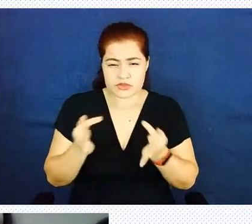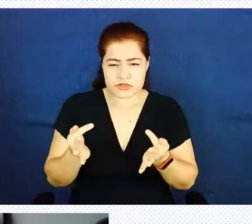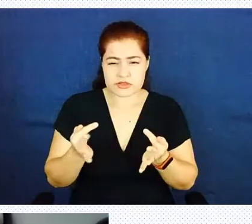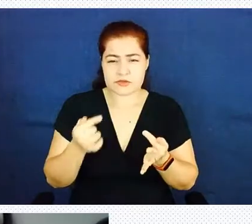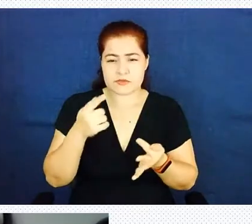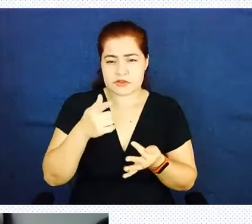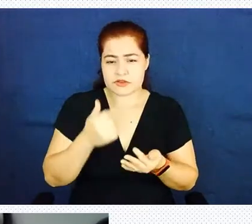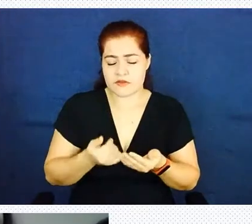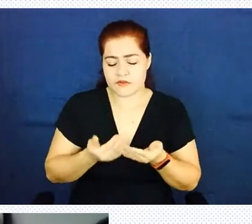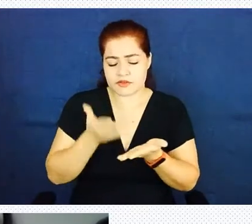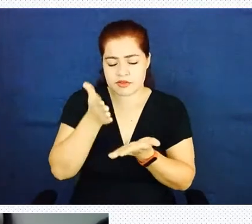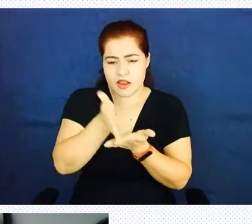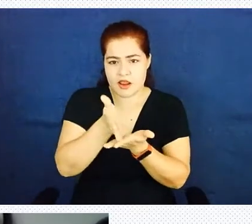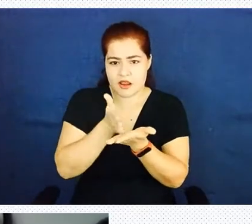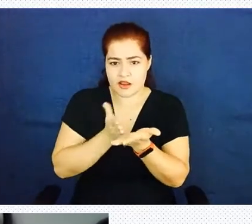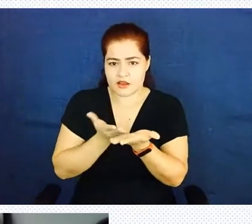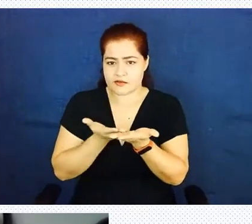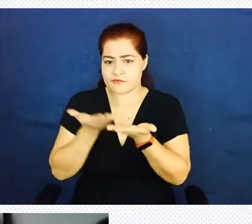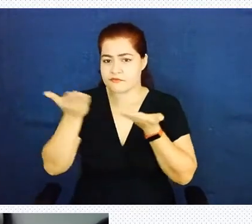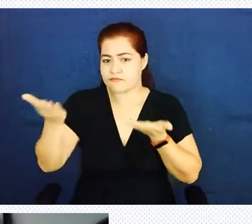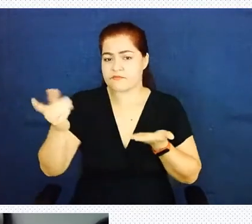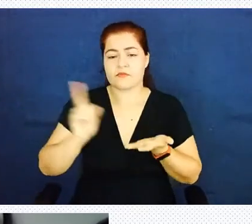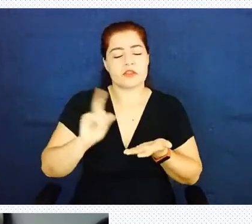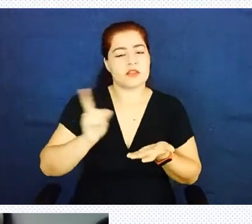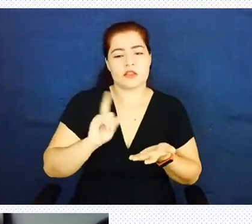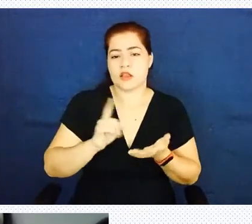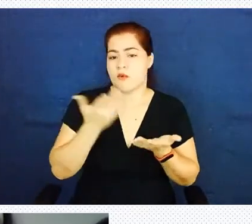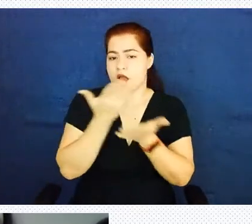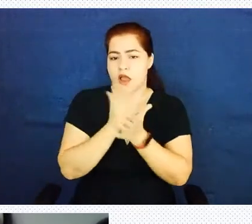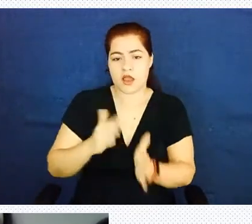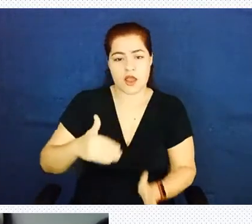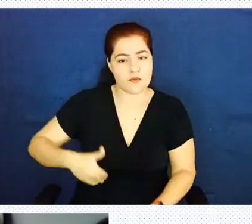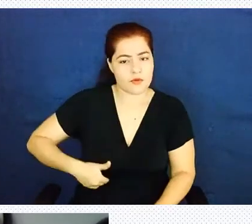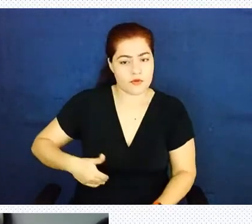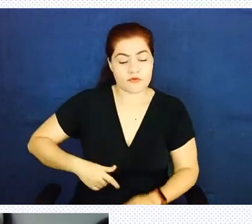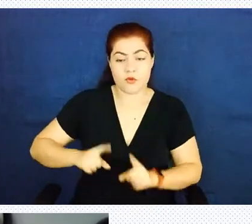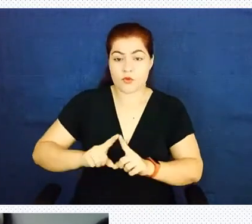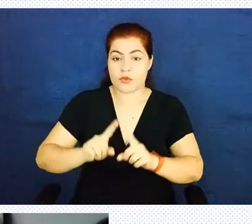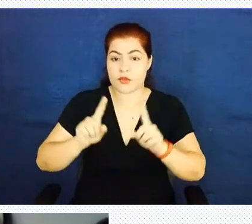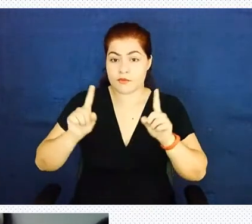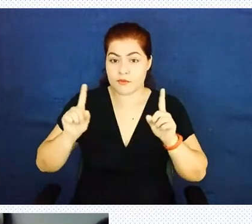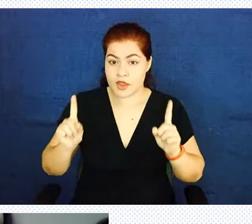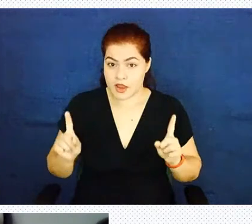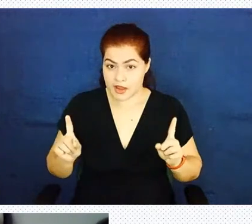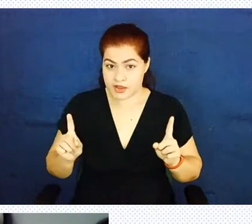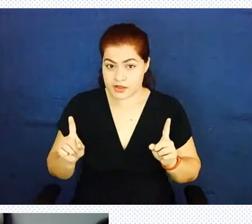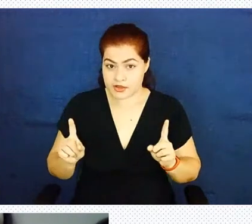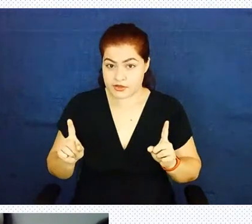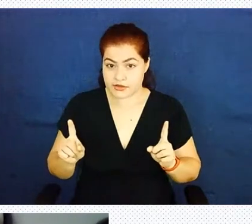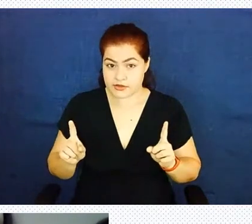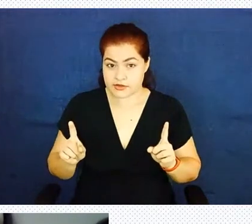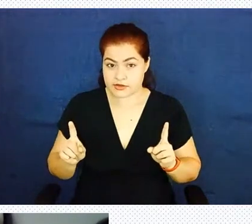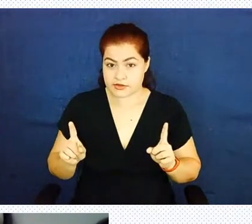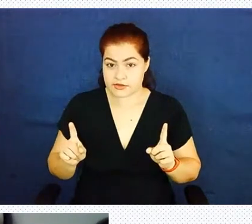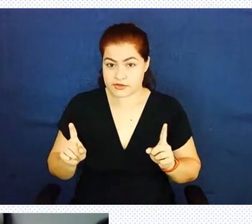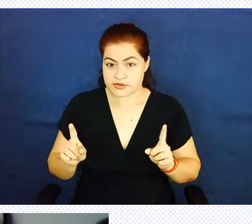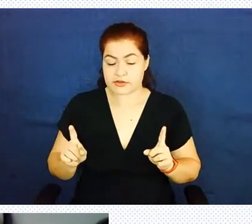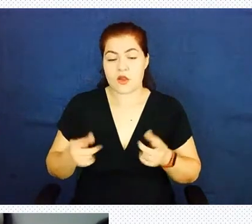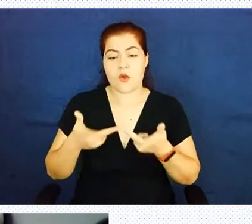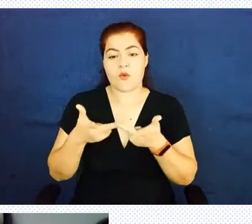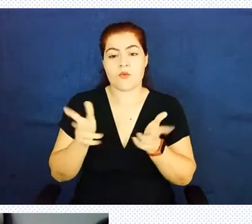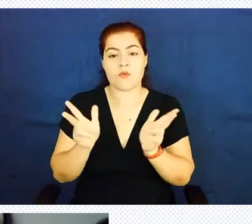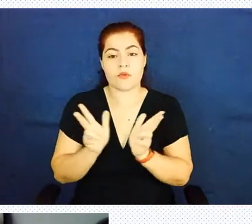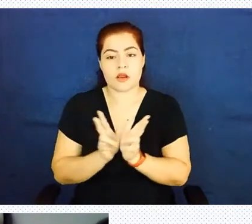com o irmão em penúria não resolve o problema da fome. Entretanto, ele em si não é apenas